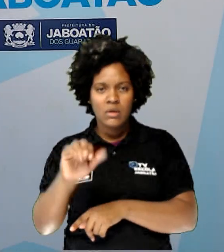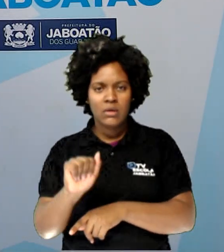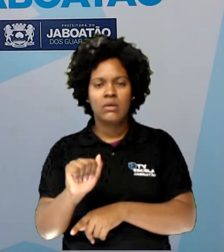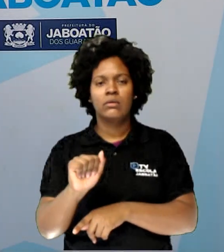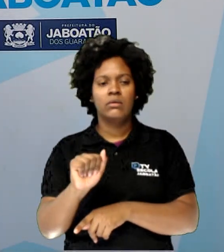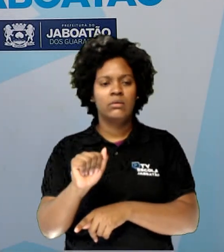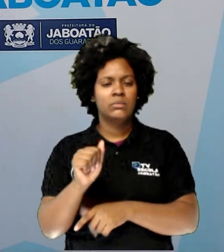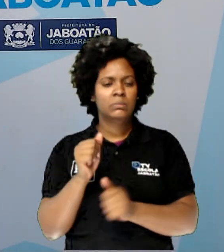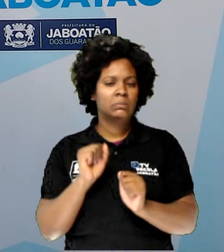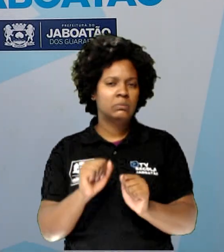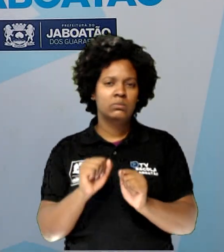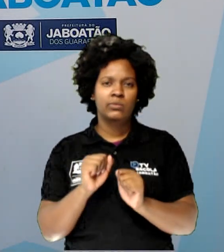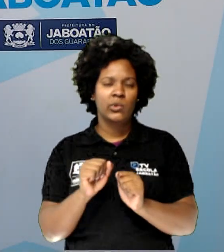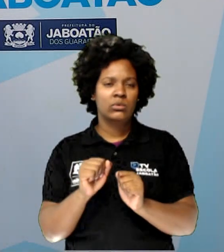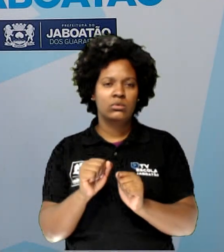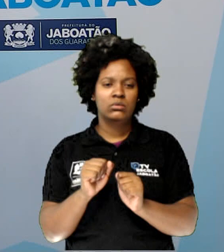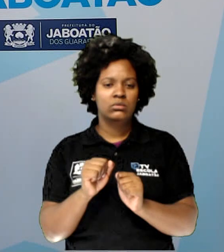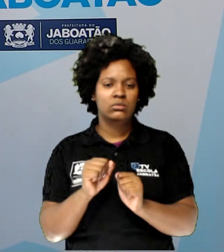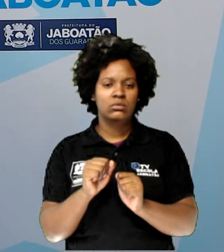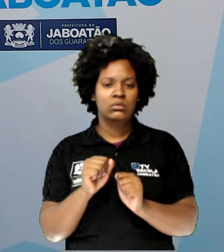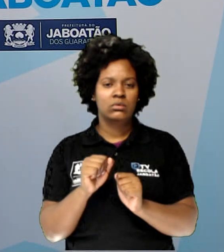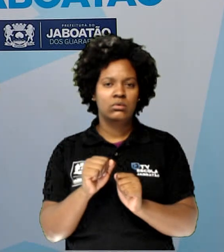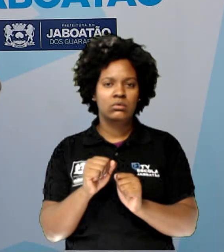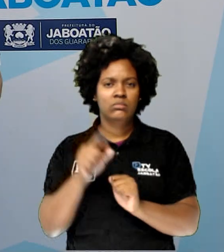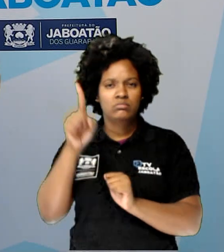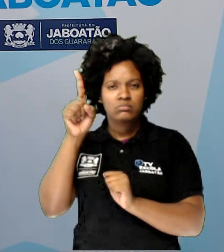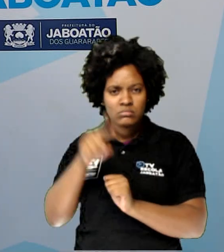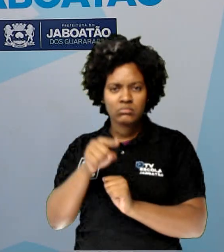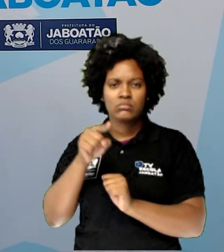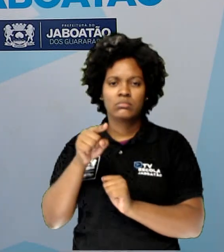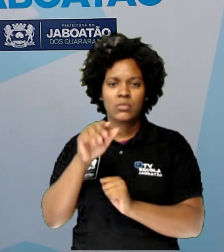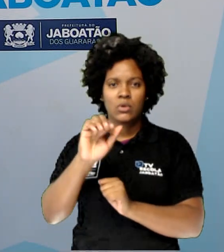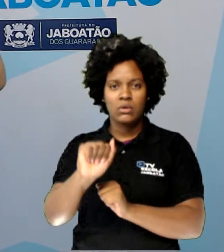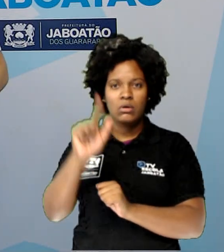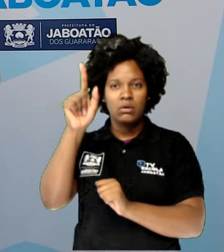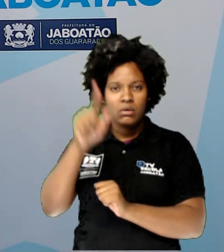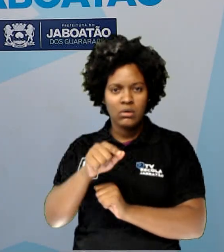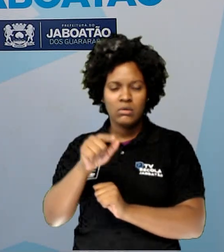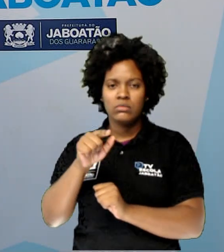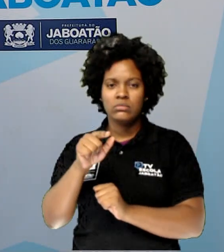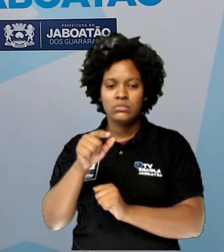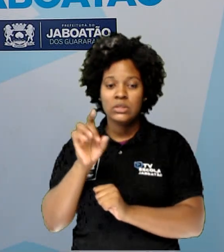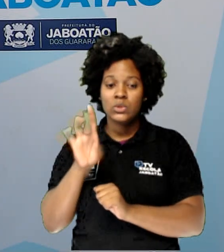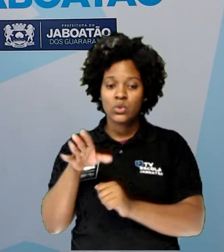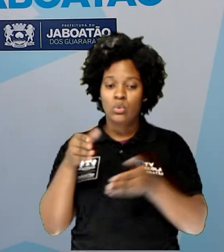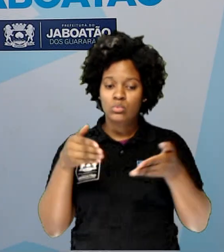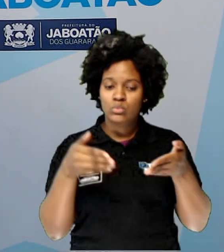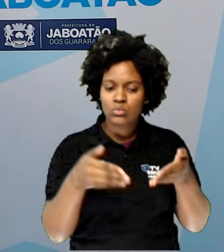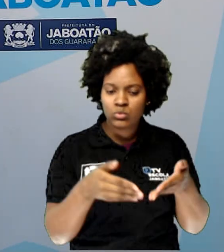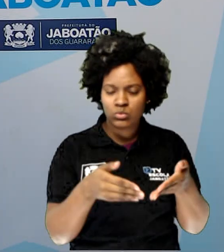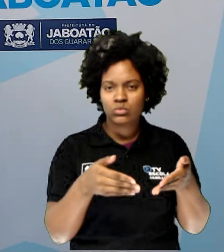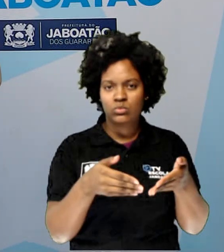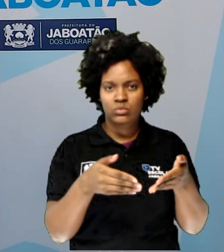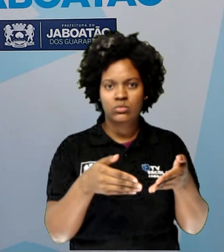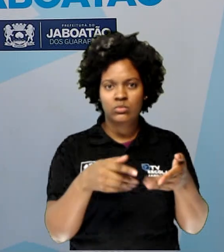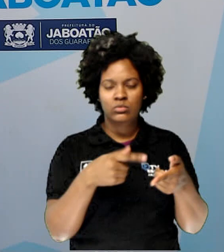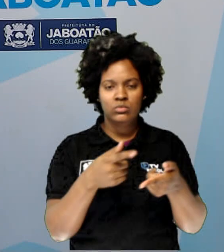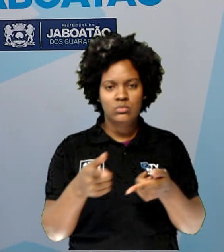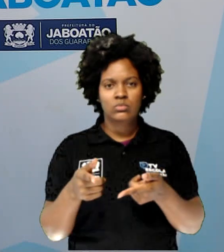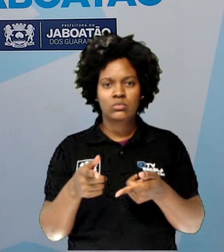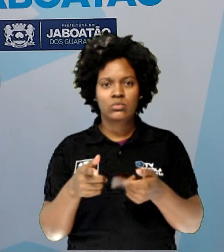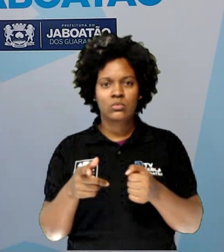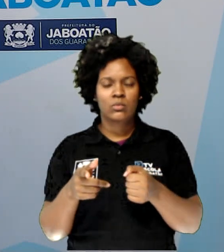sofrer, o emprego da crase diante da terra pode sofrer se ela estiver especificada, porque aí você vai ter